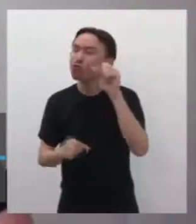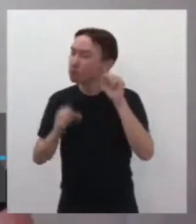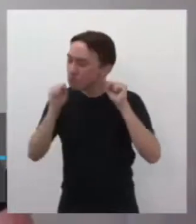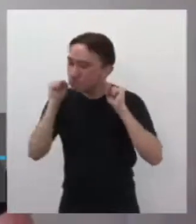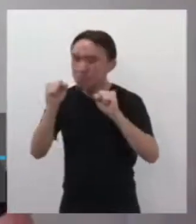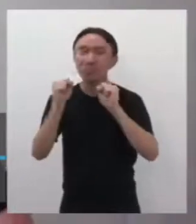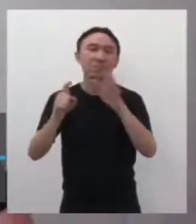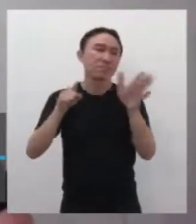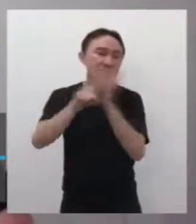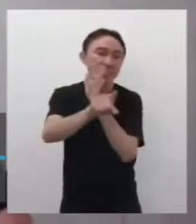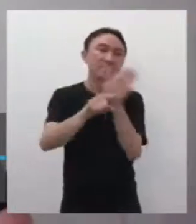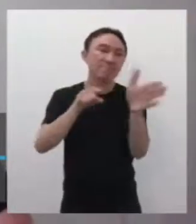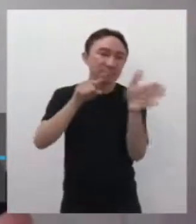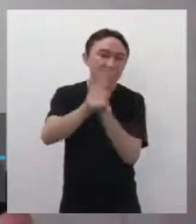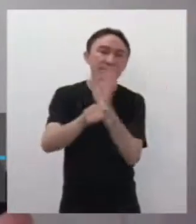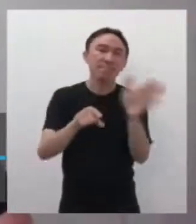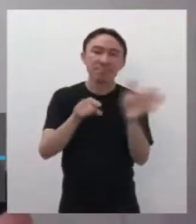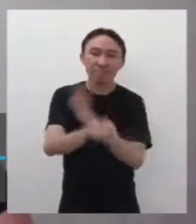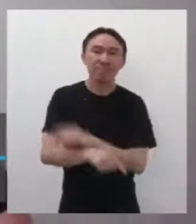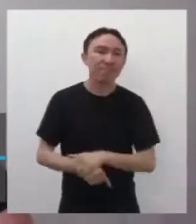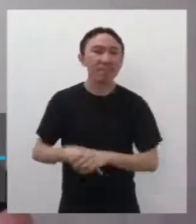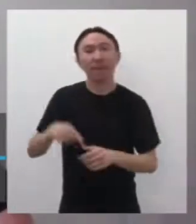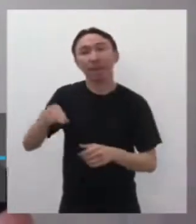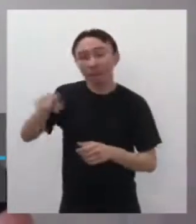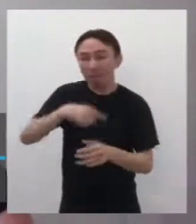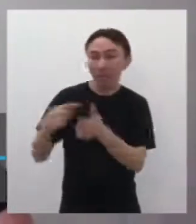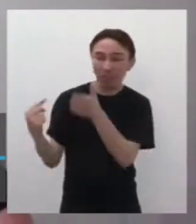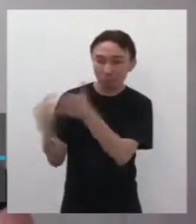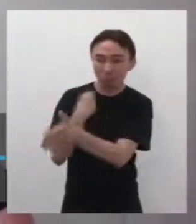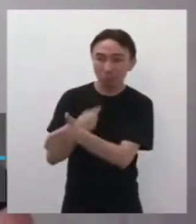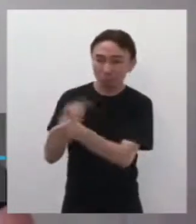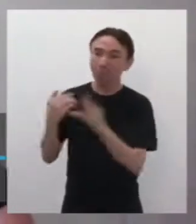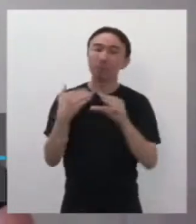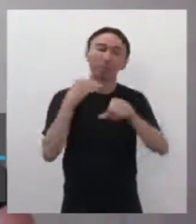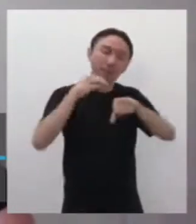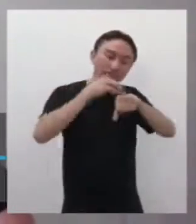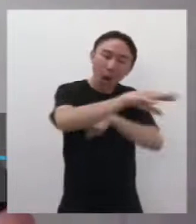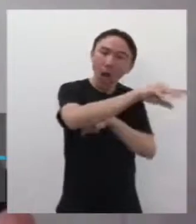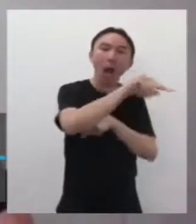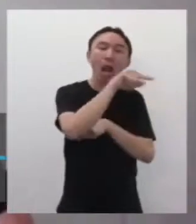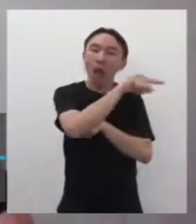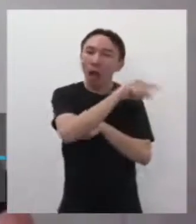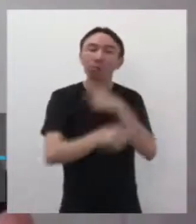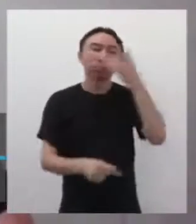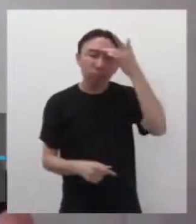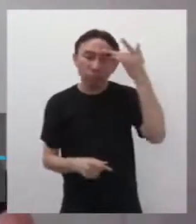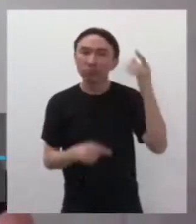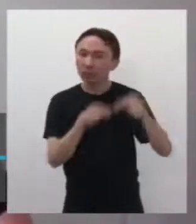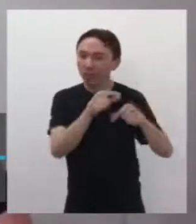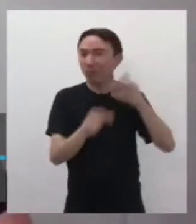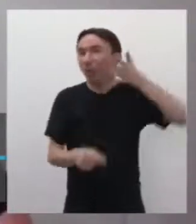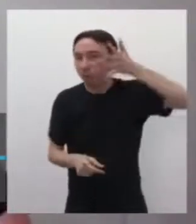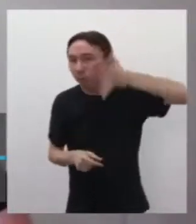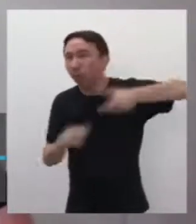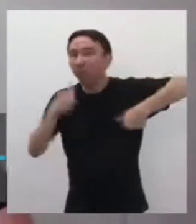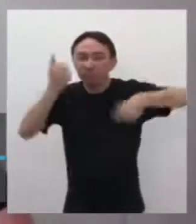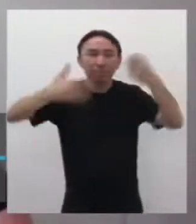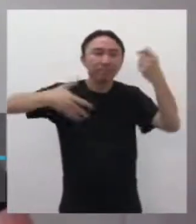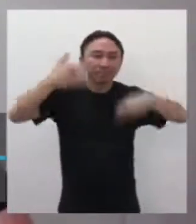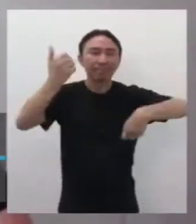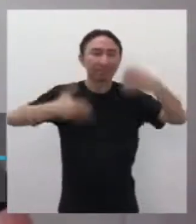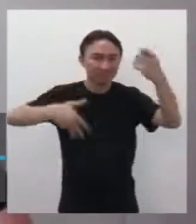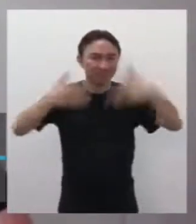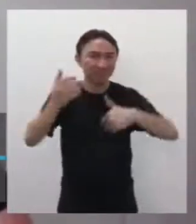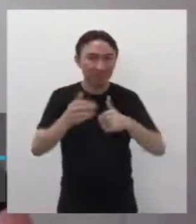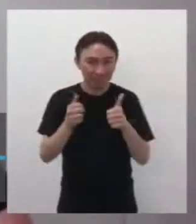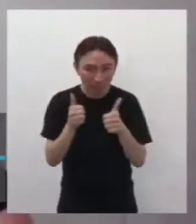gente vai passando para as pessoas que vão fazer essa apresentação para a gente e para esclarecer